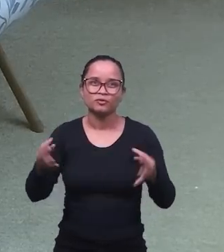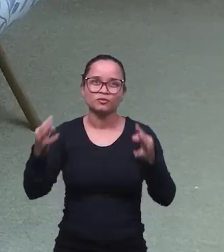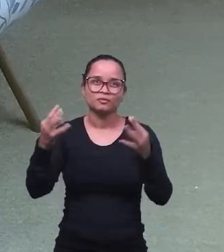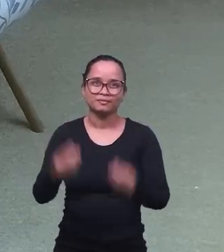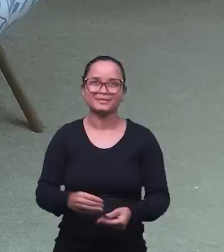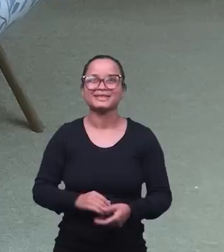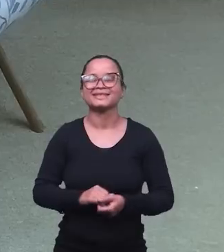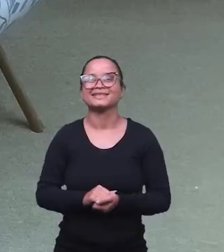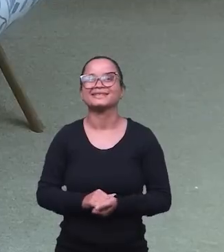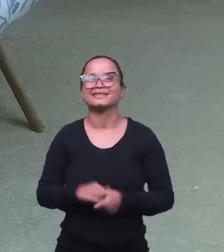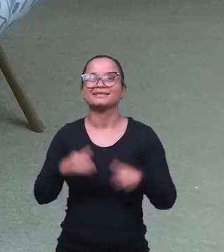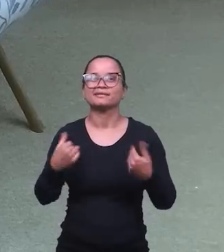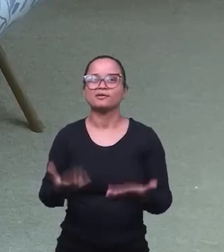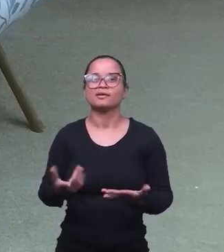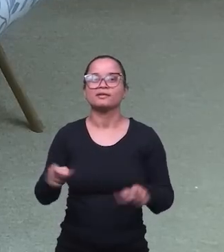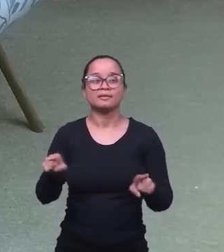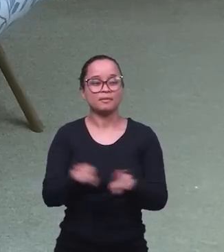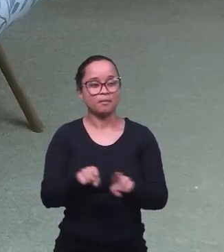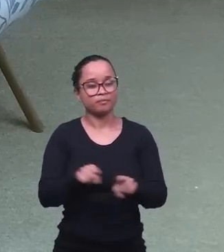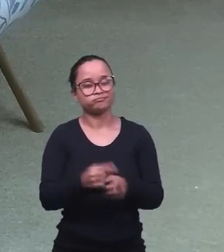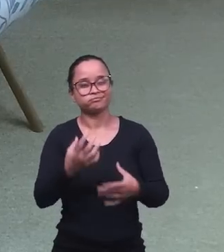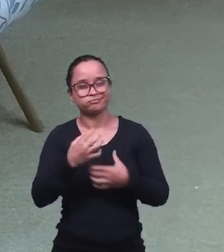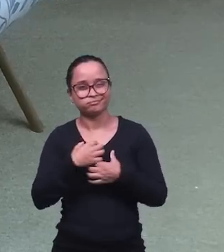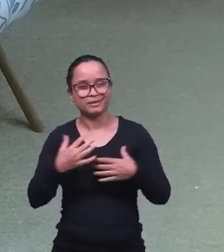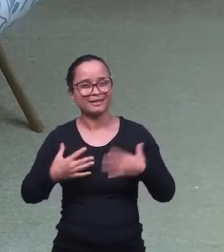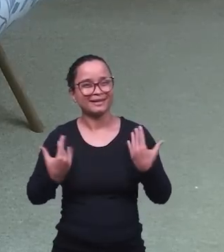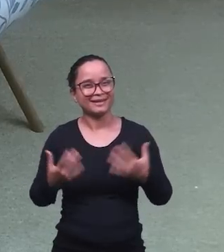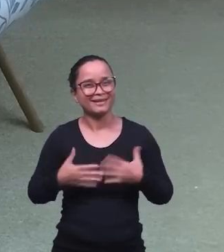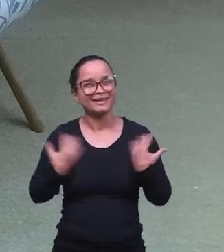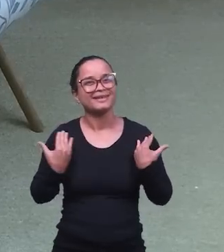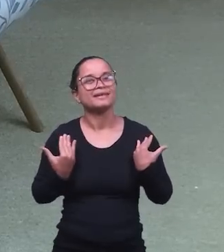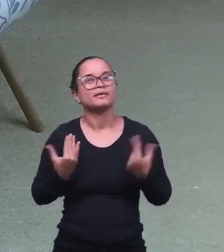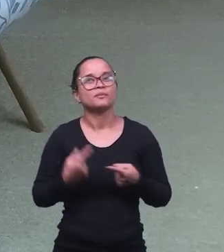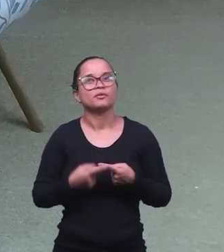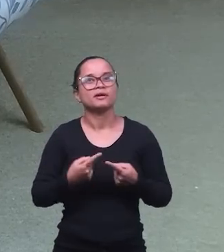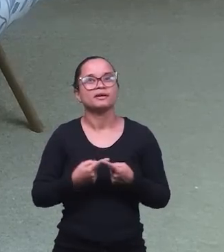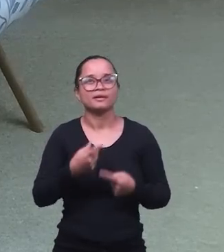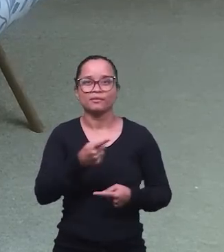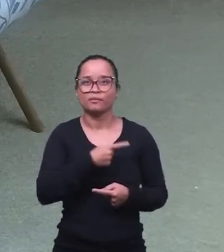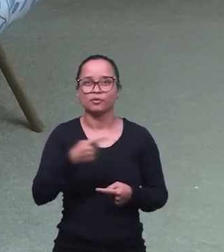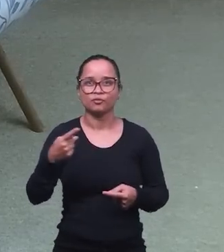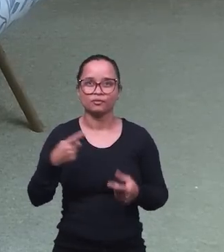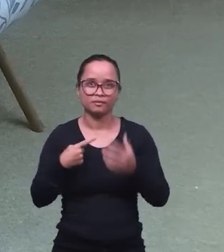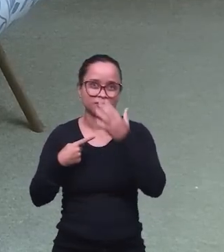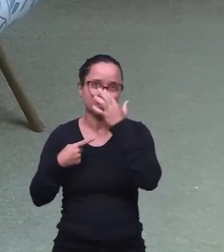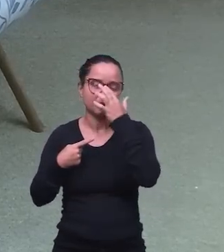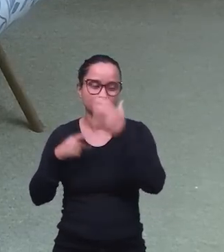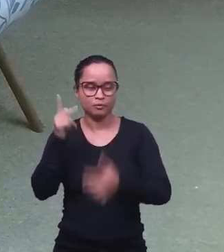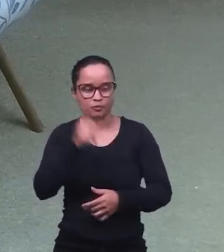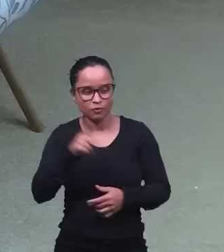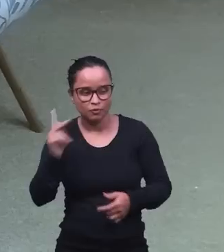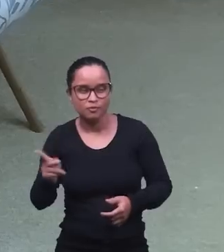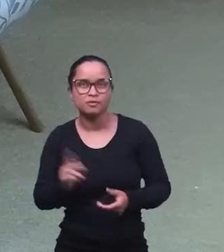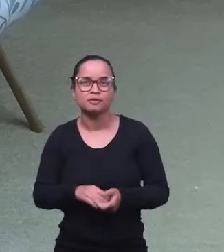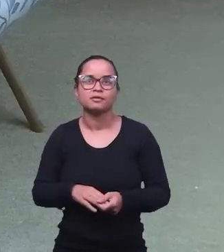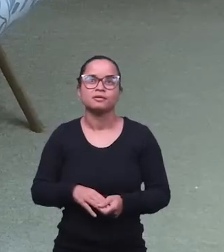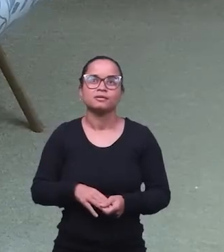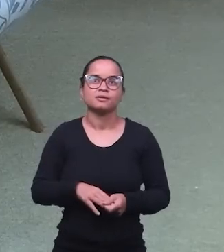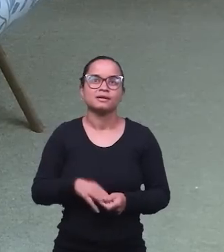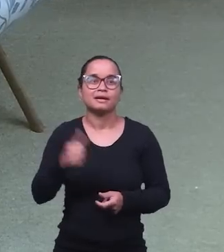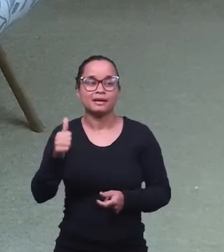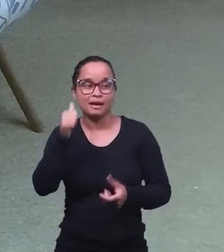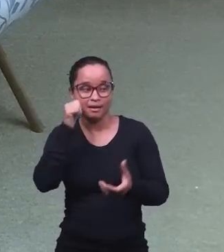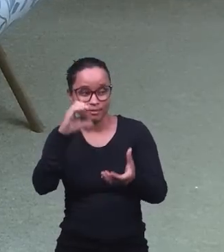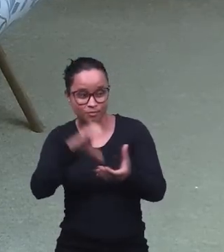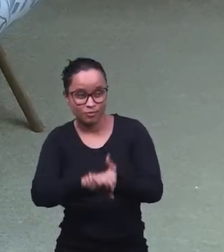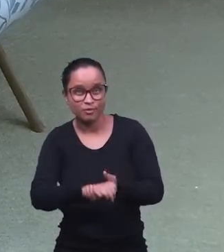essa oportunidade. E nós também ficamos muito contentes quando o pastor traz um professor, uma professora, no